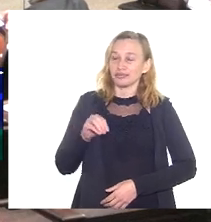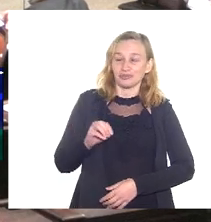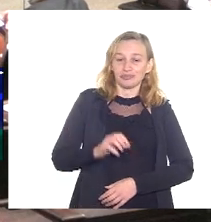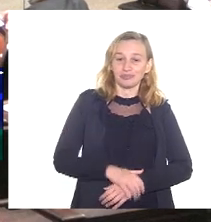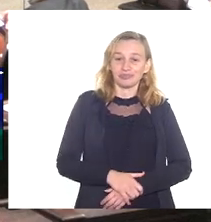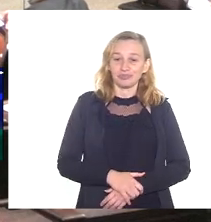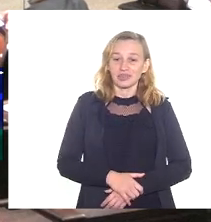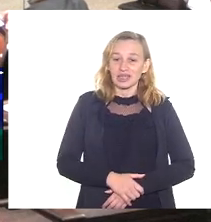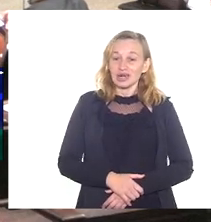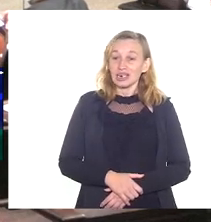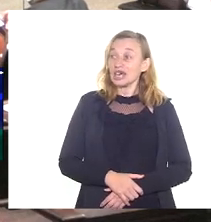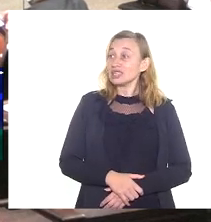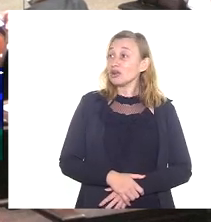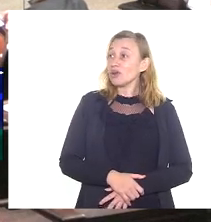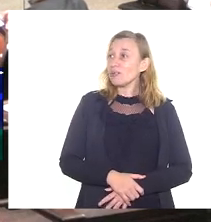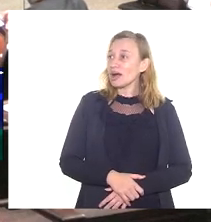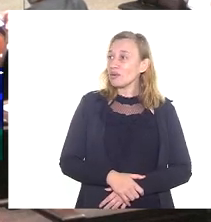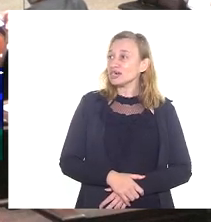Gustavo Schmidt.